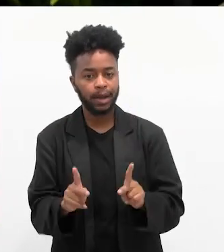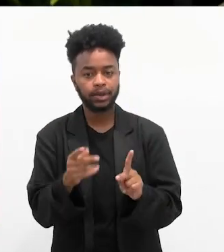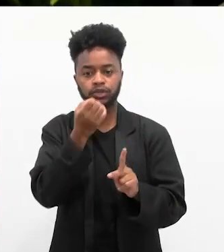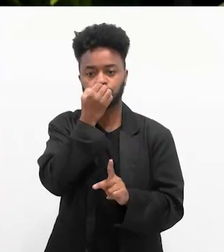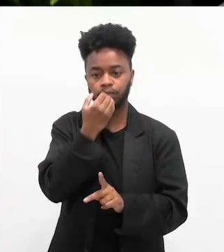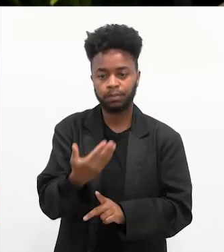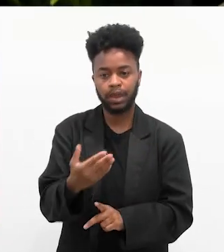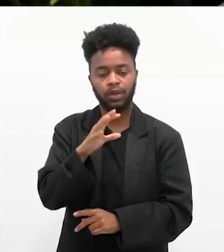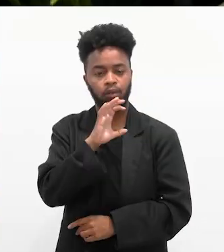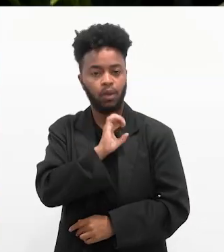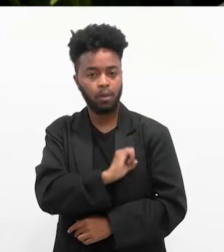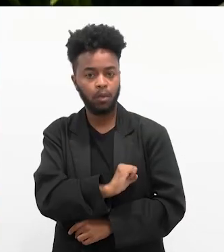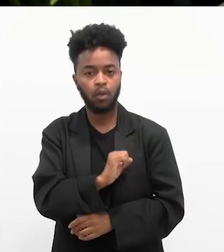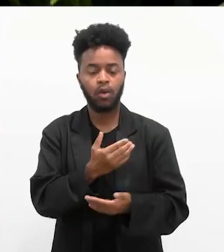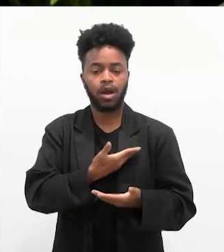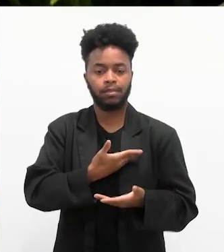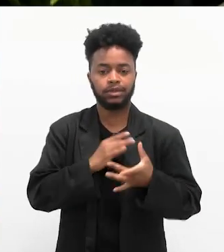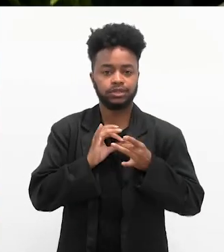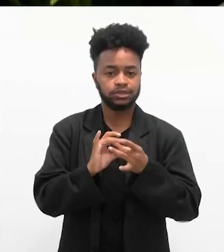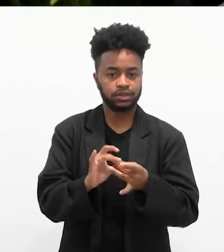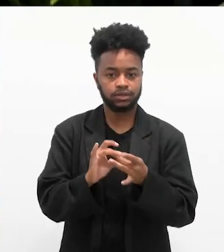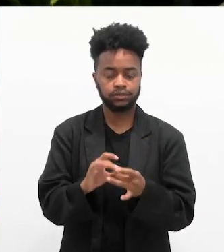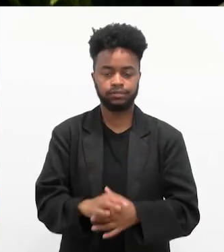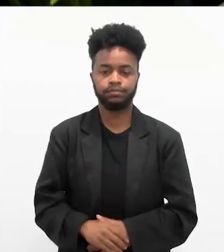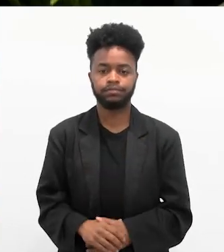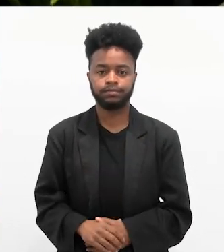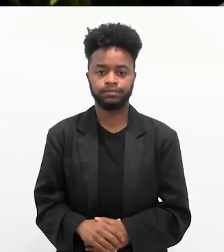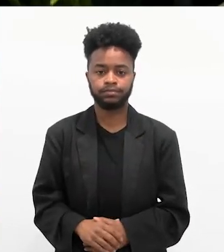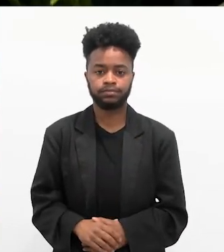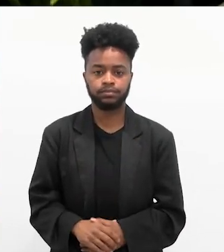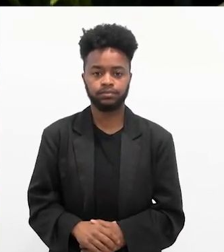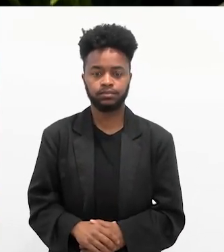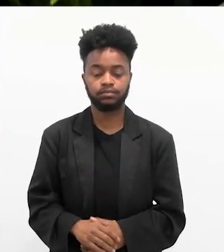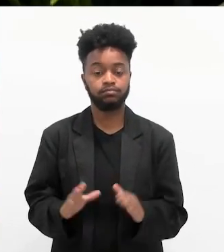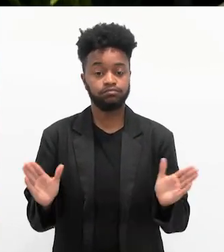a vitória, a paz, o bem, o amor, a amizade,